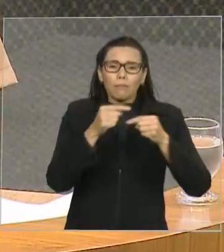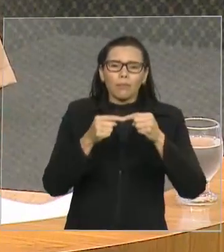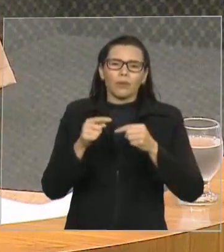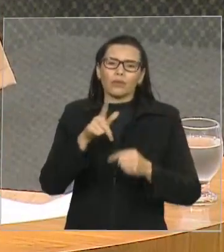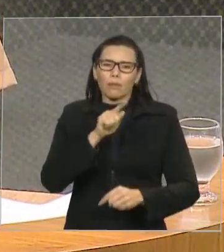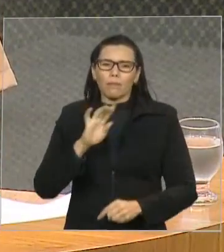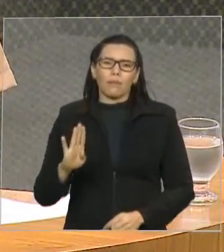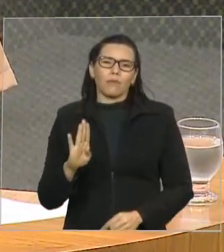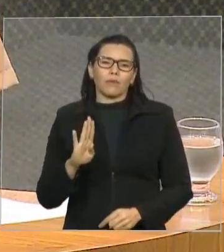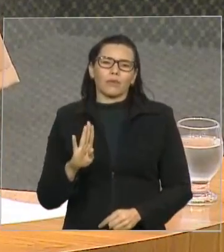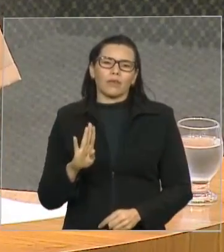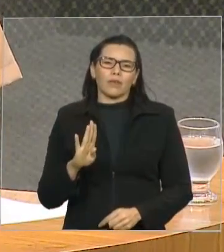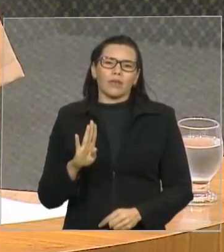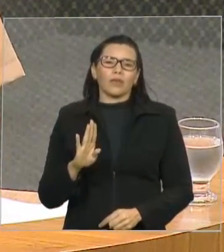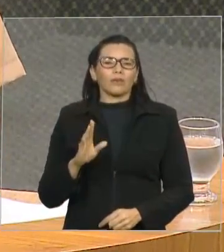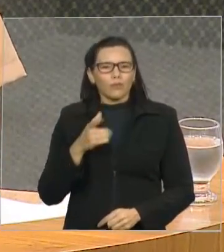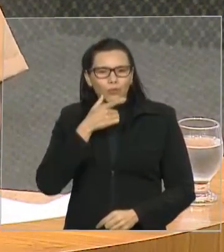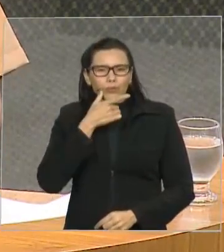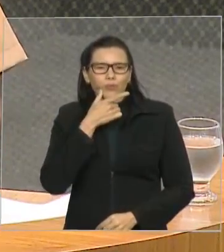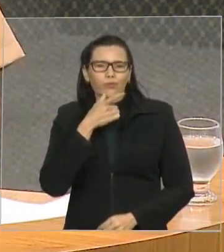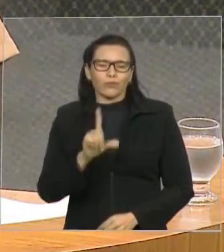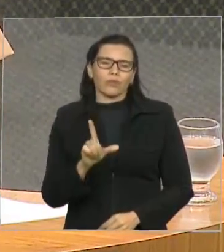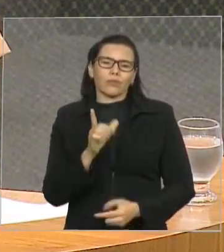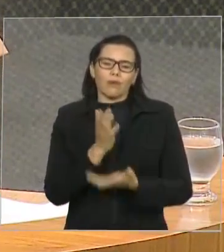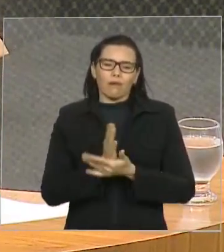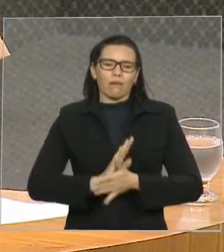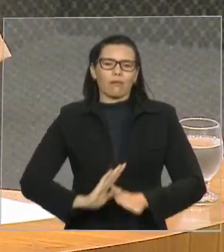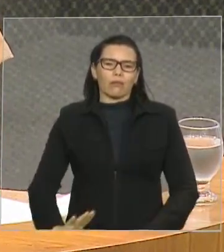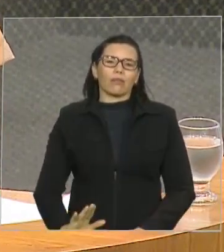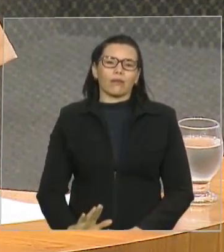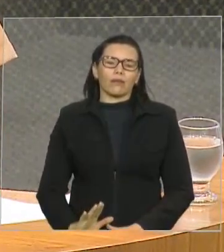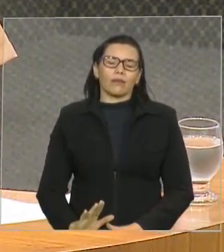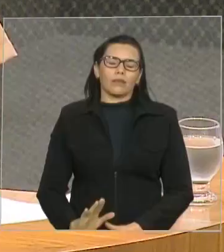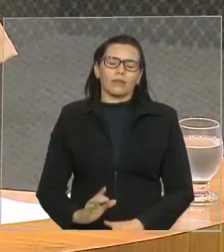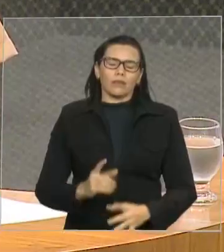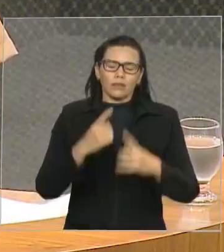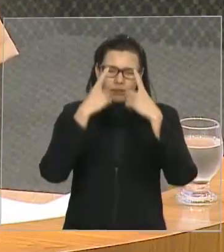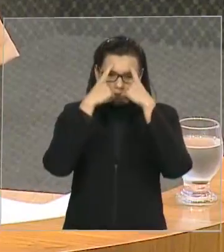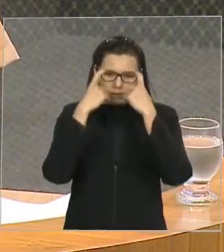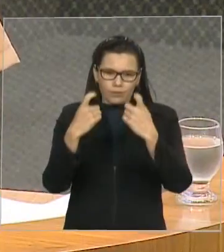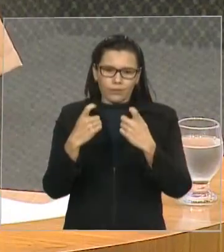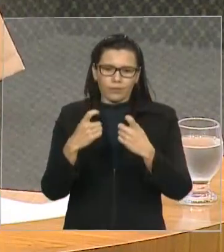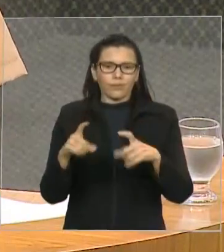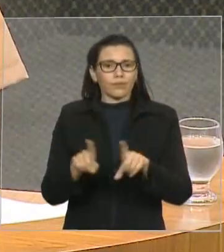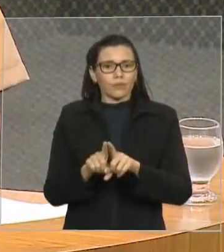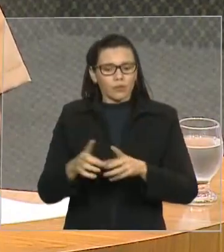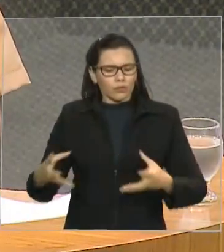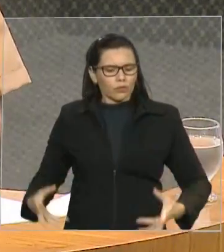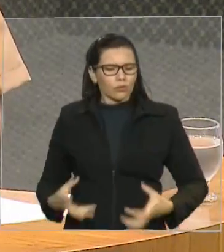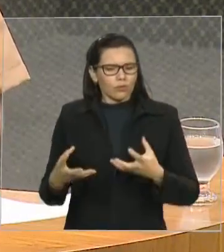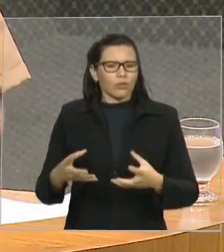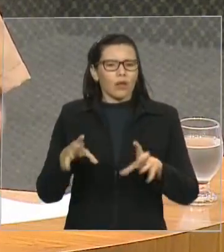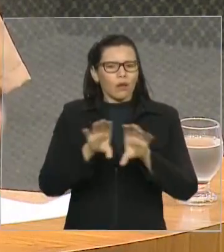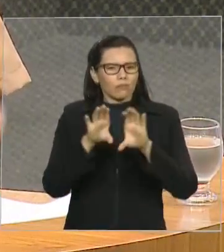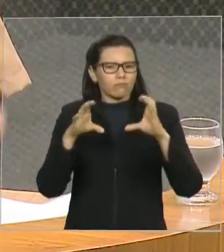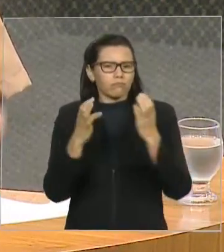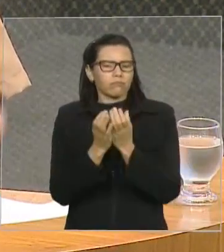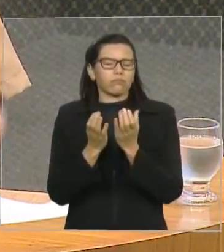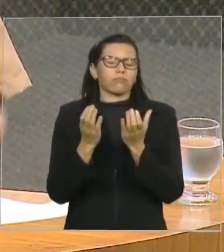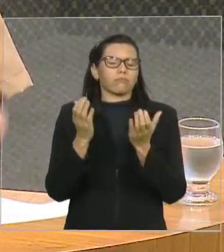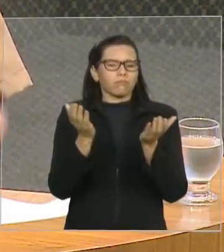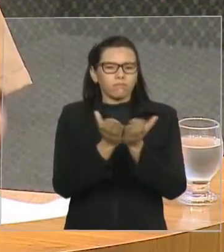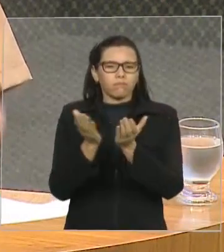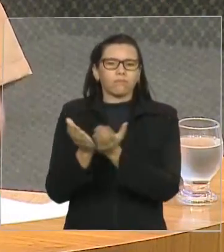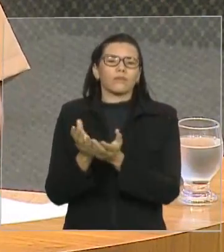superação da violência. Estimular as comunidades cristãs as pastorais, os